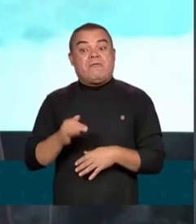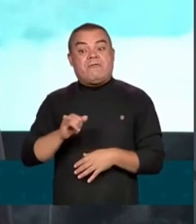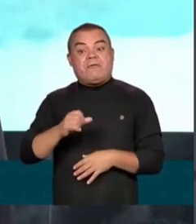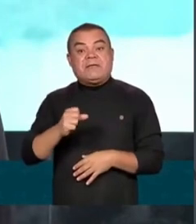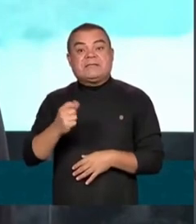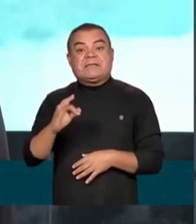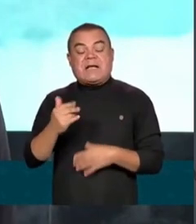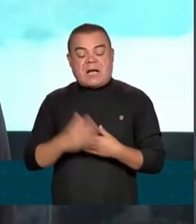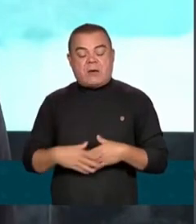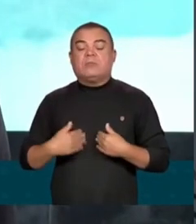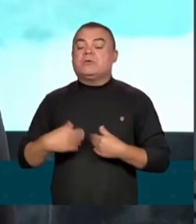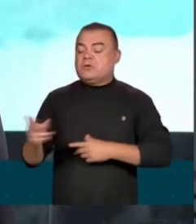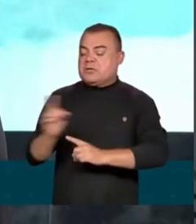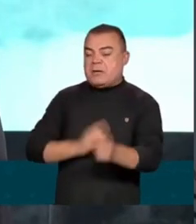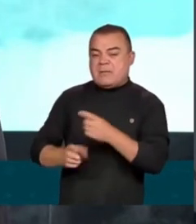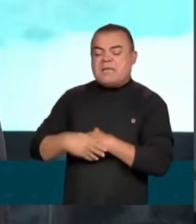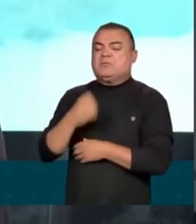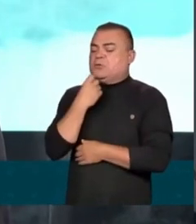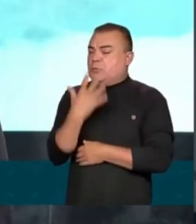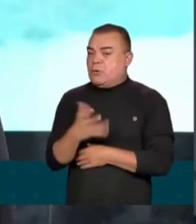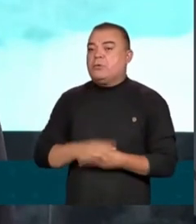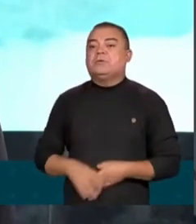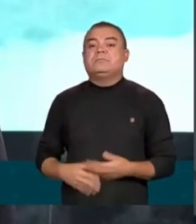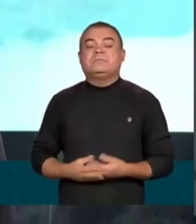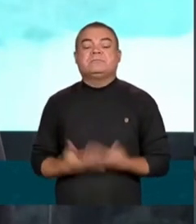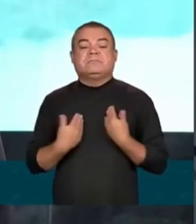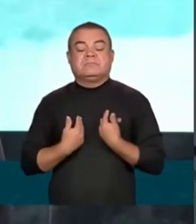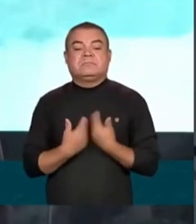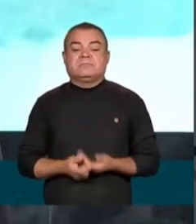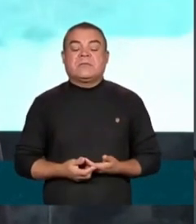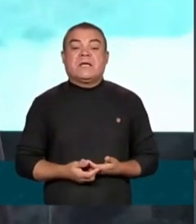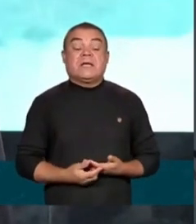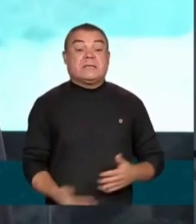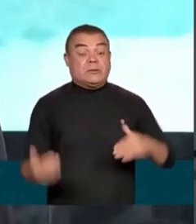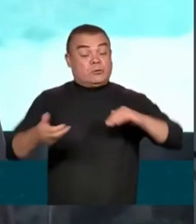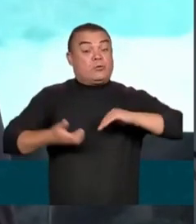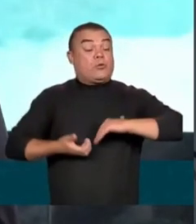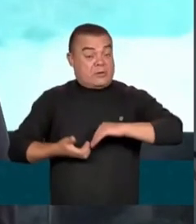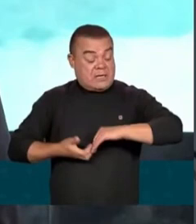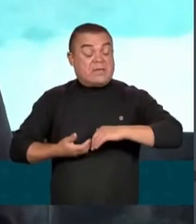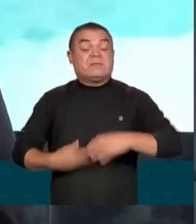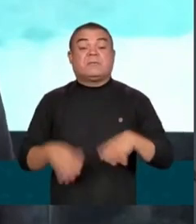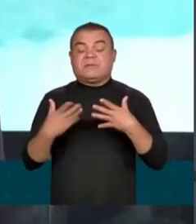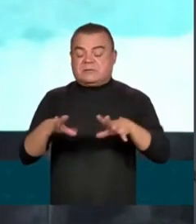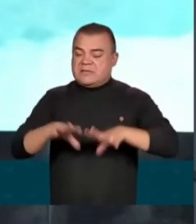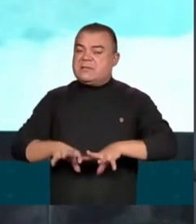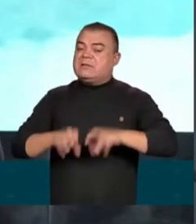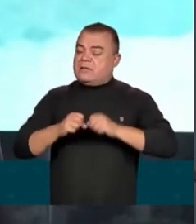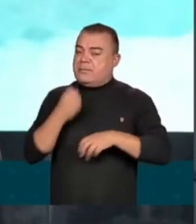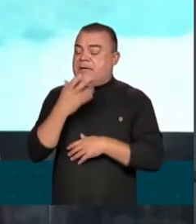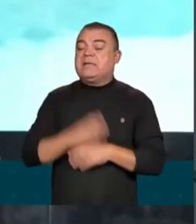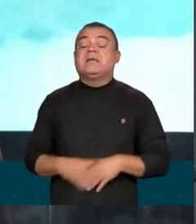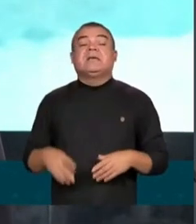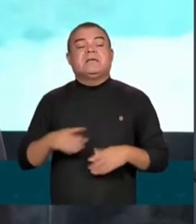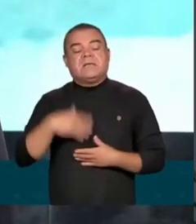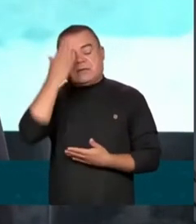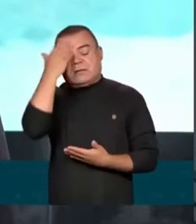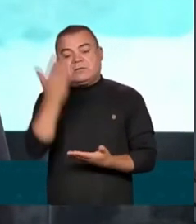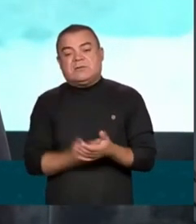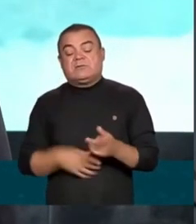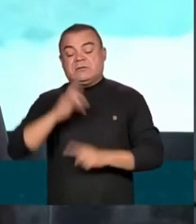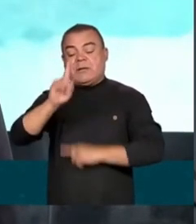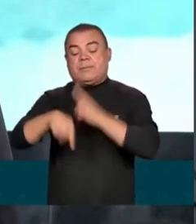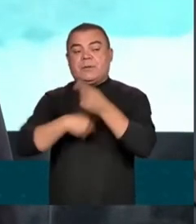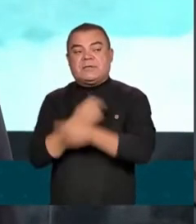bem recepção muito positiva dentro do congresso nacional e acreditamos que na pós semana santa